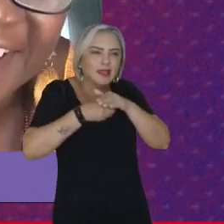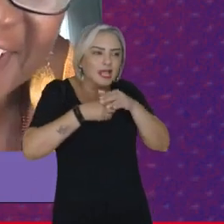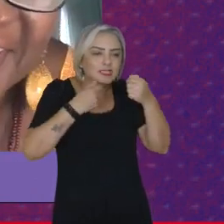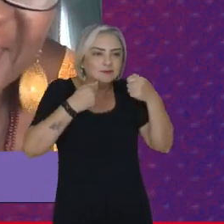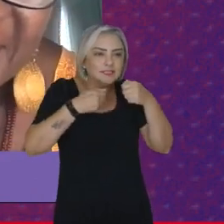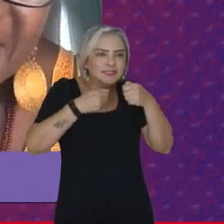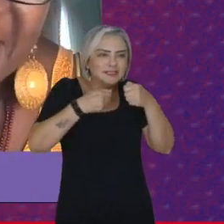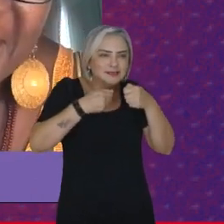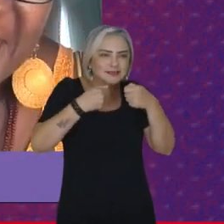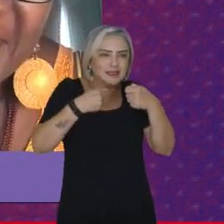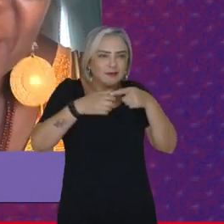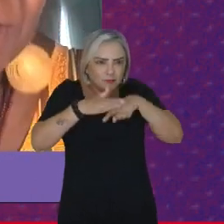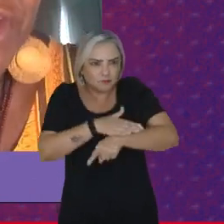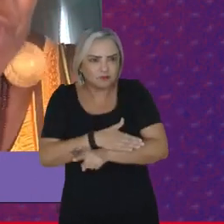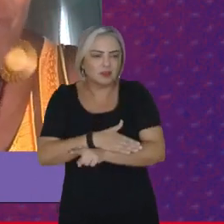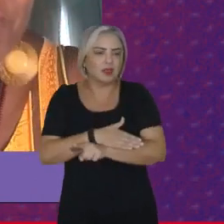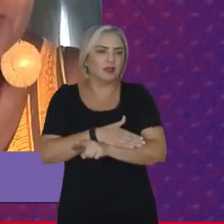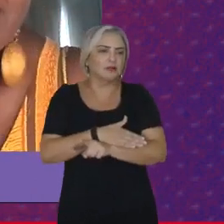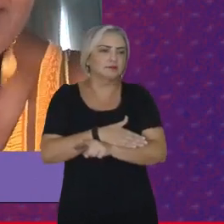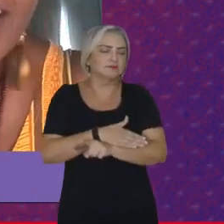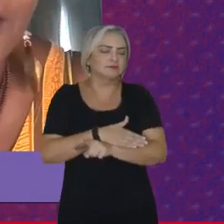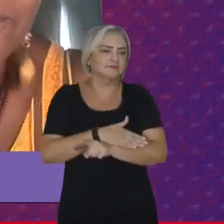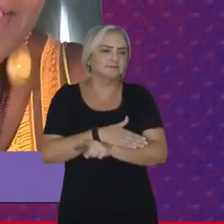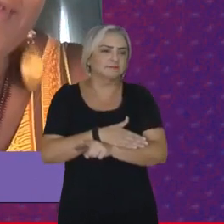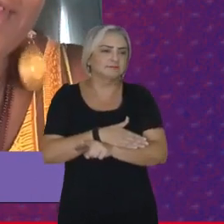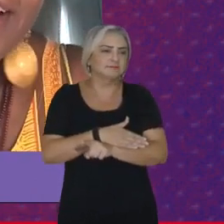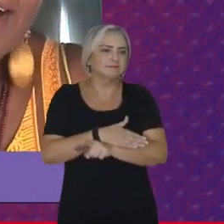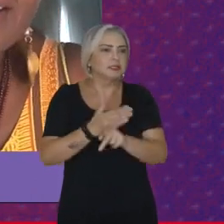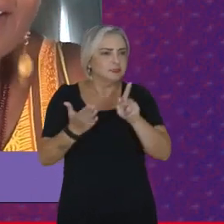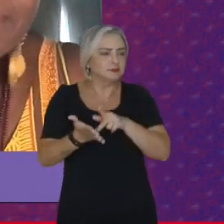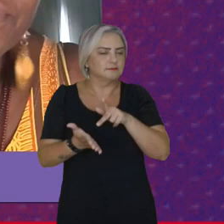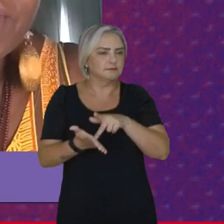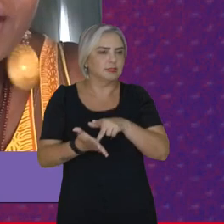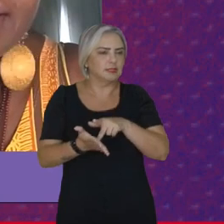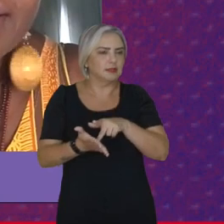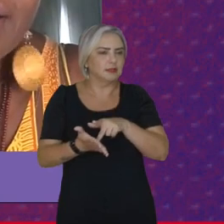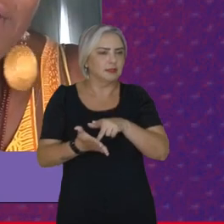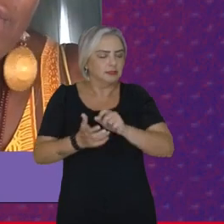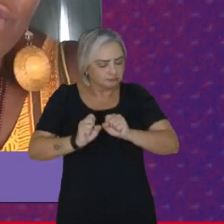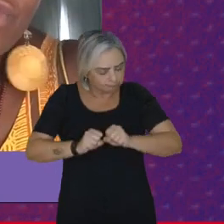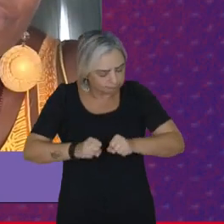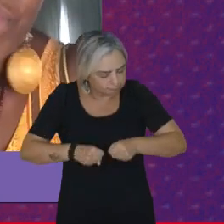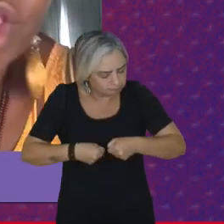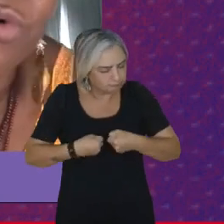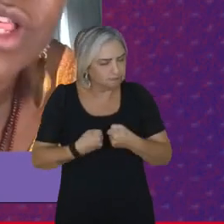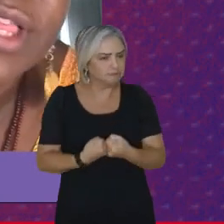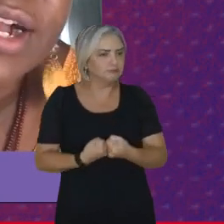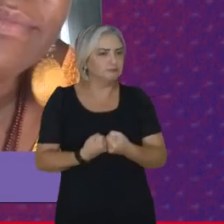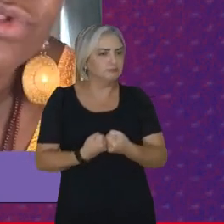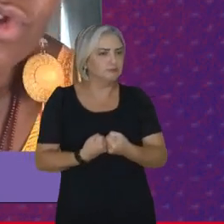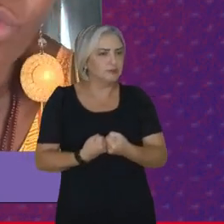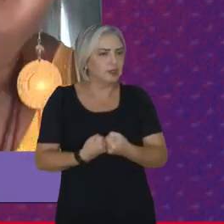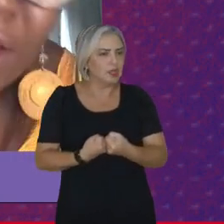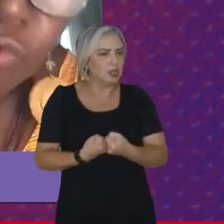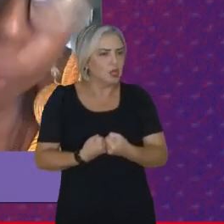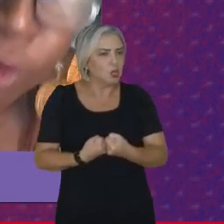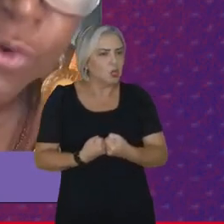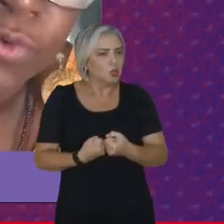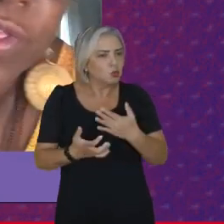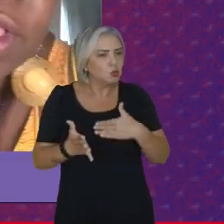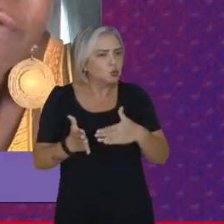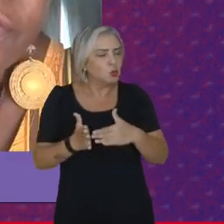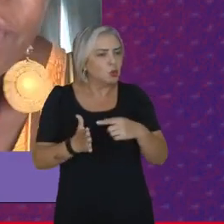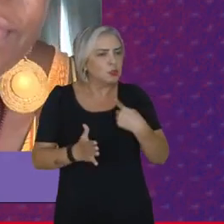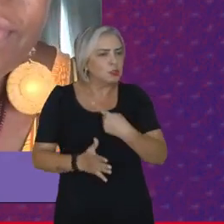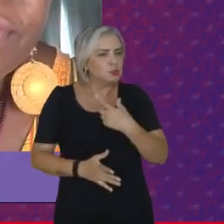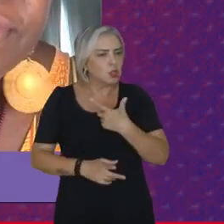pinceladas, mas a gente precisa realmente se debruçar sobre o que conquistamos, quais